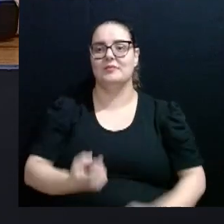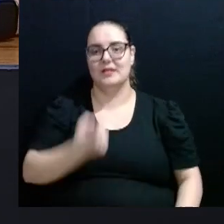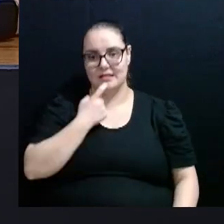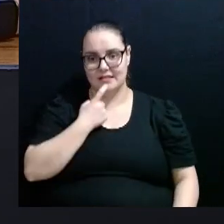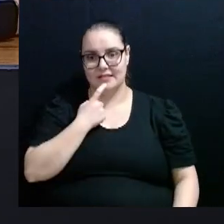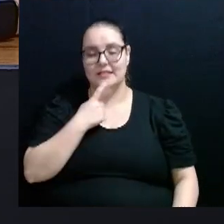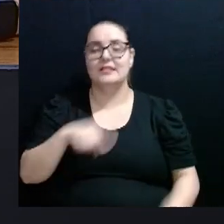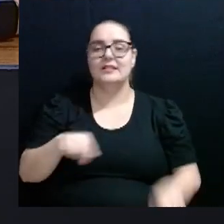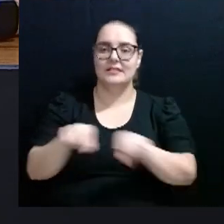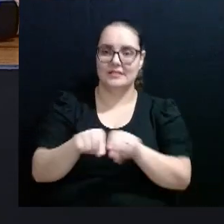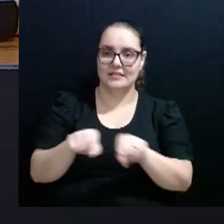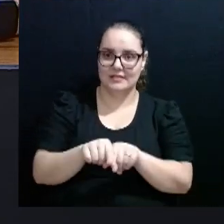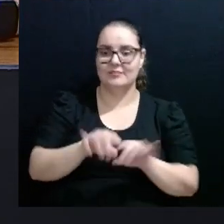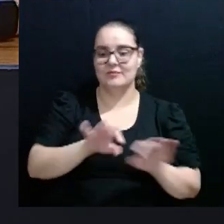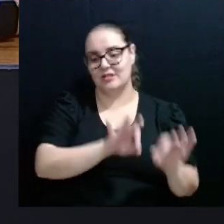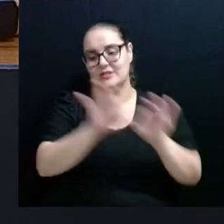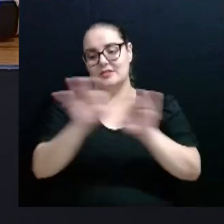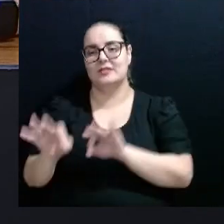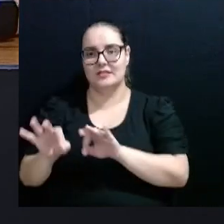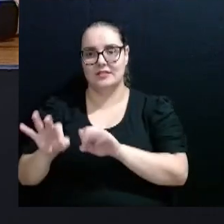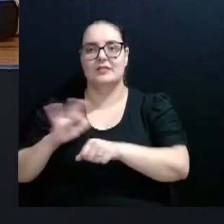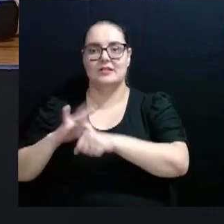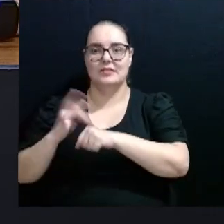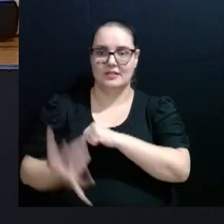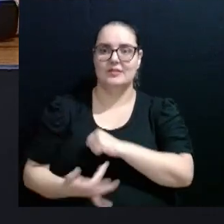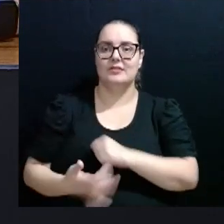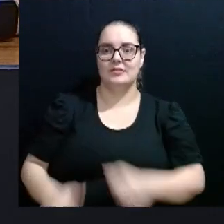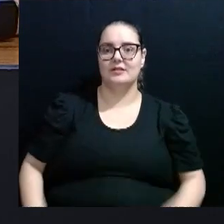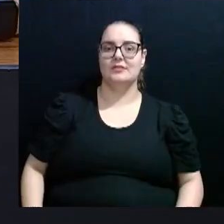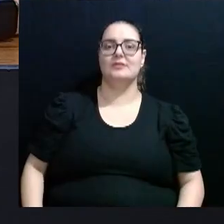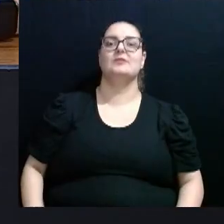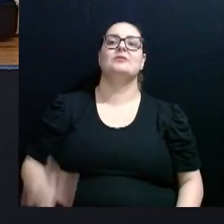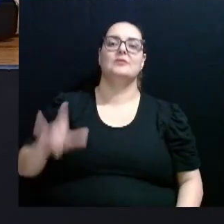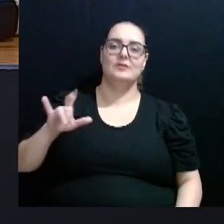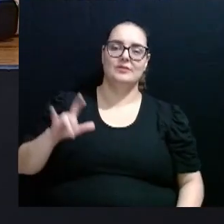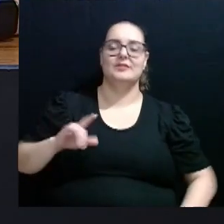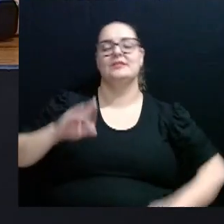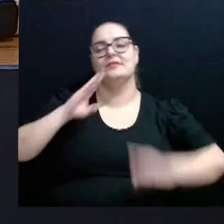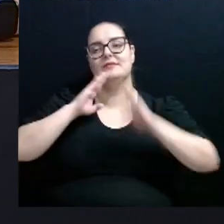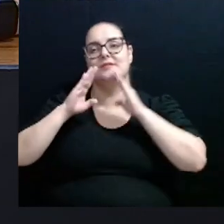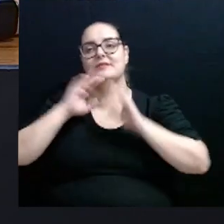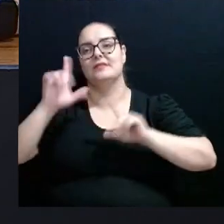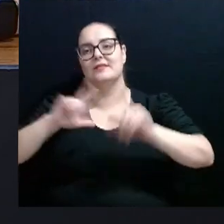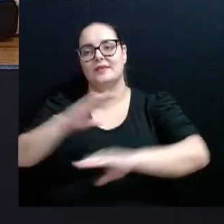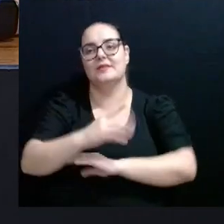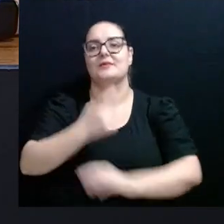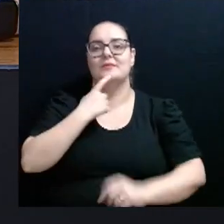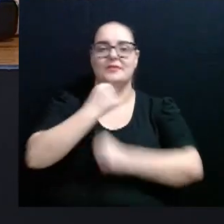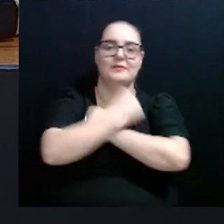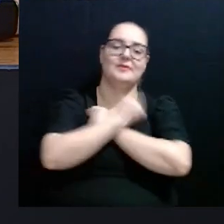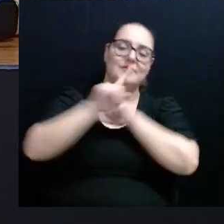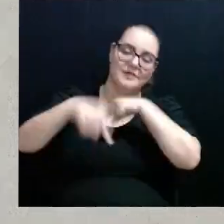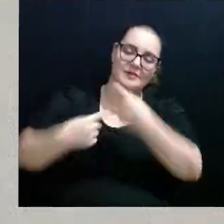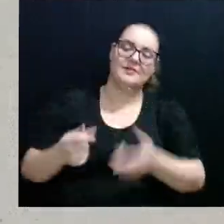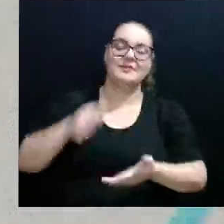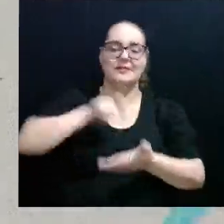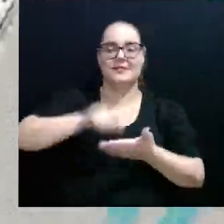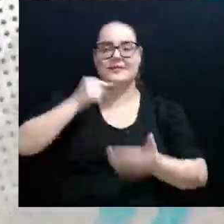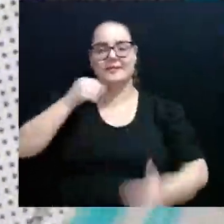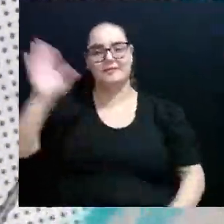de nos seguir nas redes sociais, no Instagram e no Facebook TV Câmara Campinas. Um abraço, até o próximo na Ponta do Lápis.